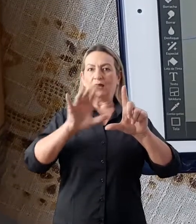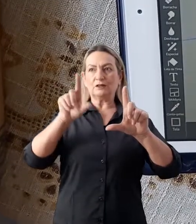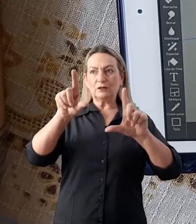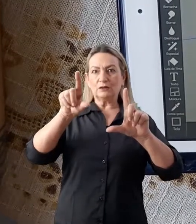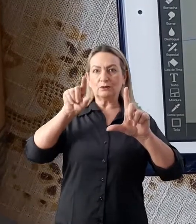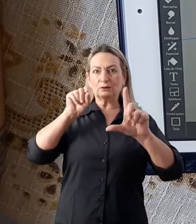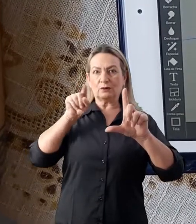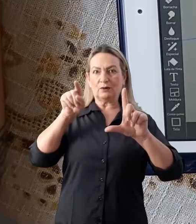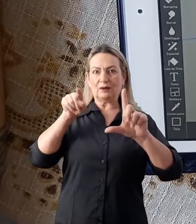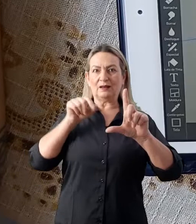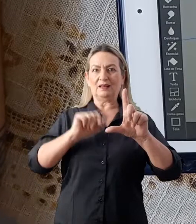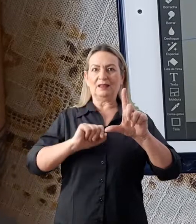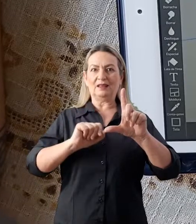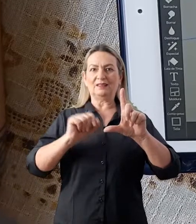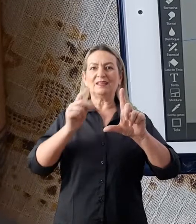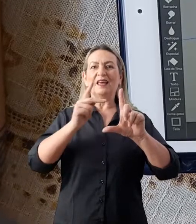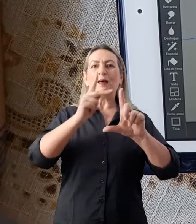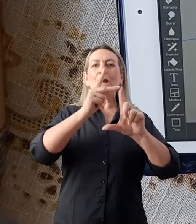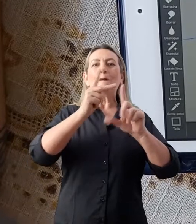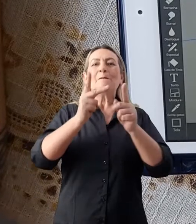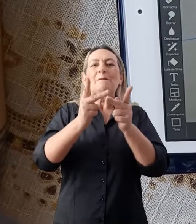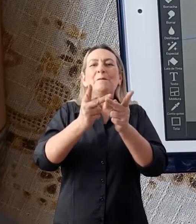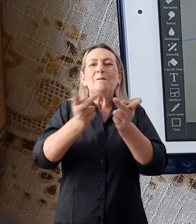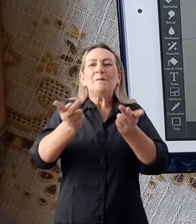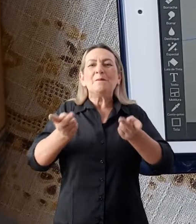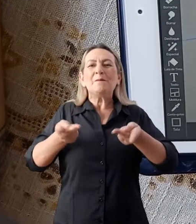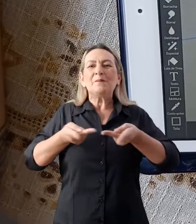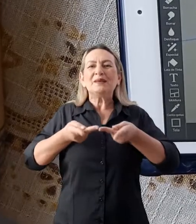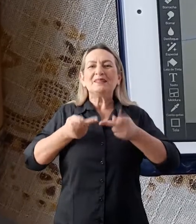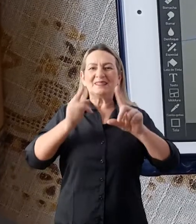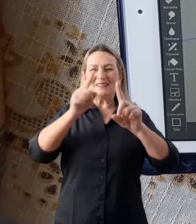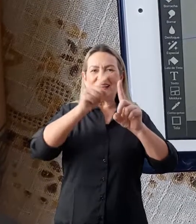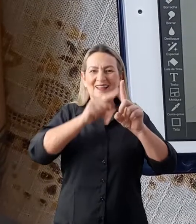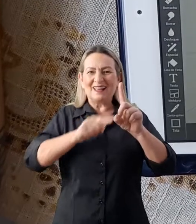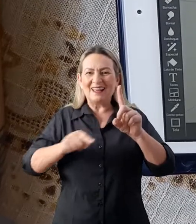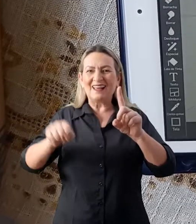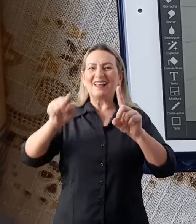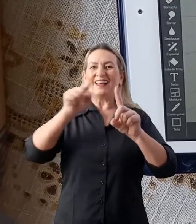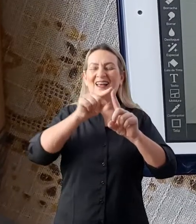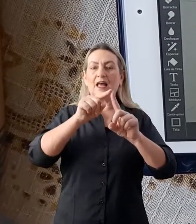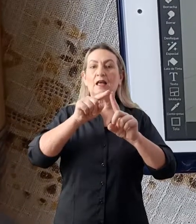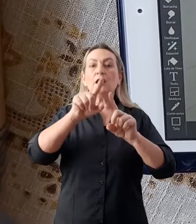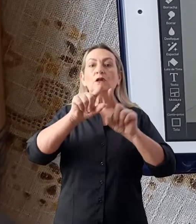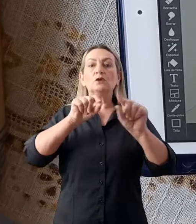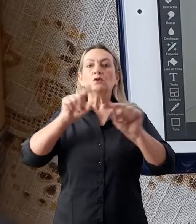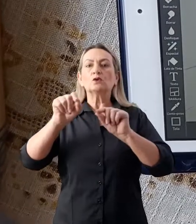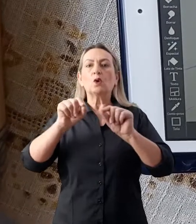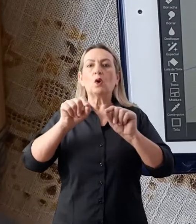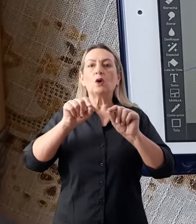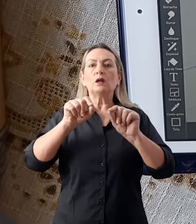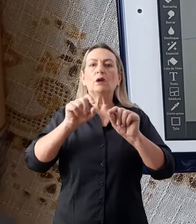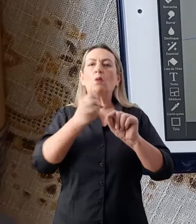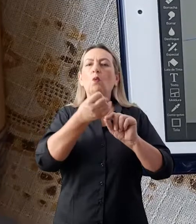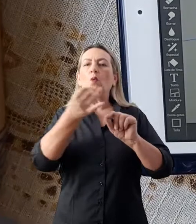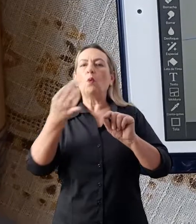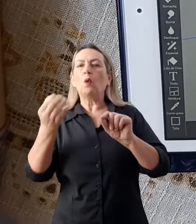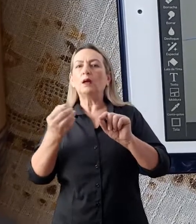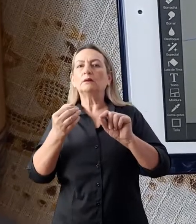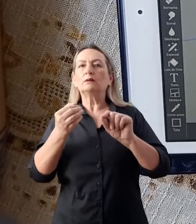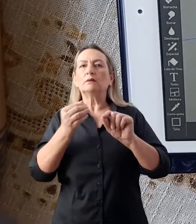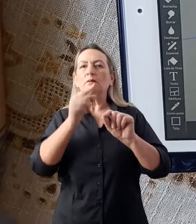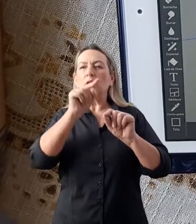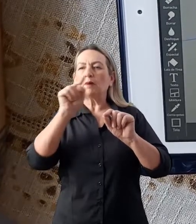escolhe esse de pizza, que é o de simetria, e escolhe quantas divisões você vai querer. No caso, a gente vai começar por